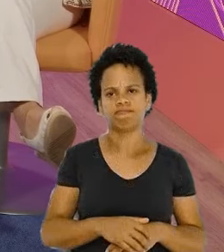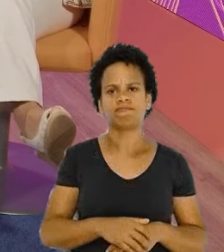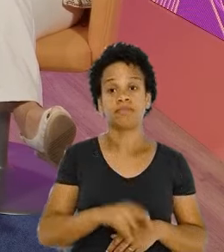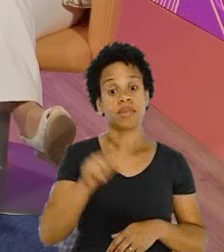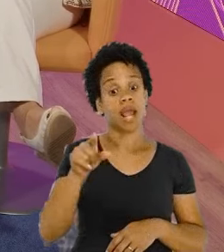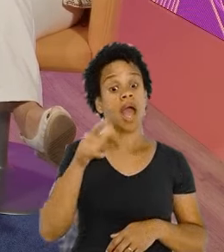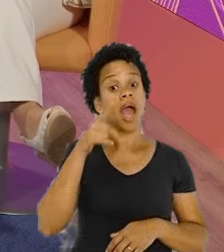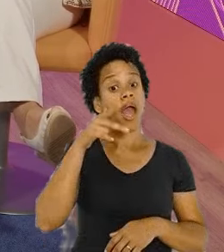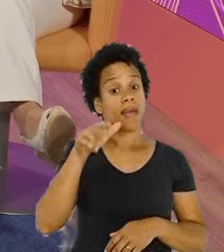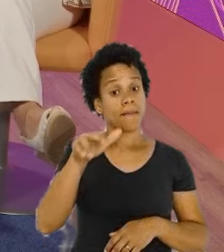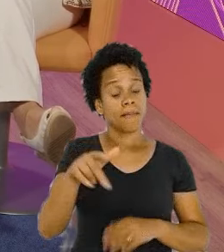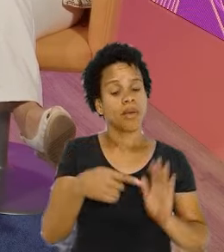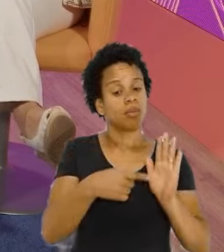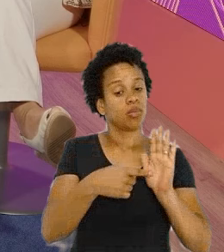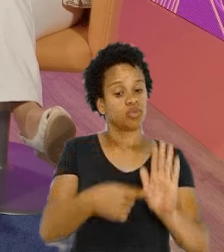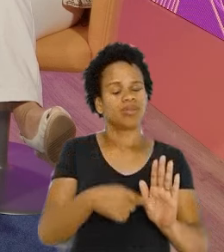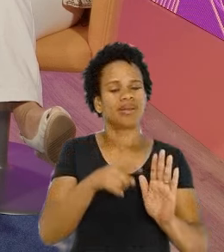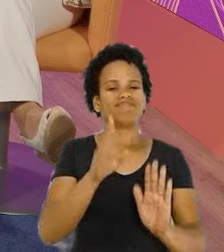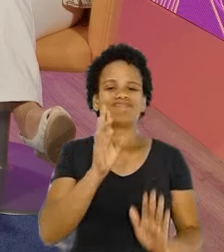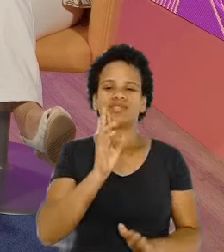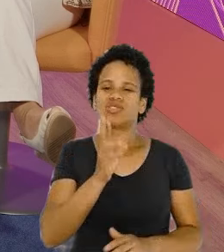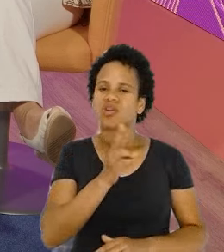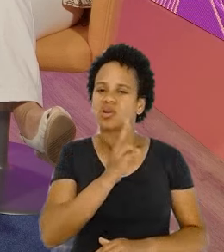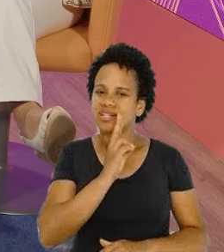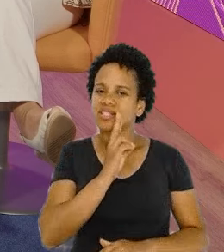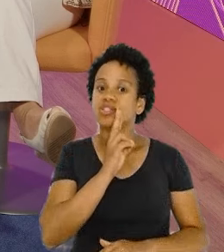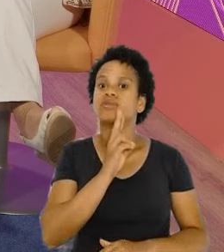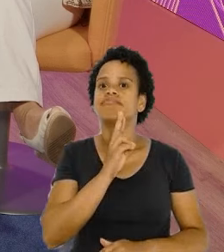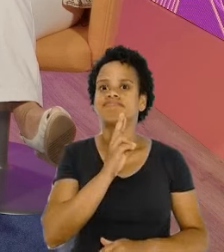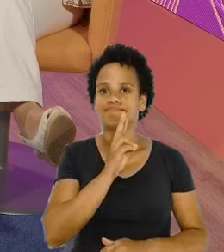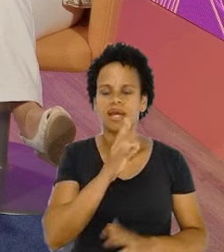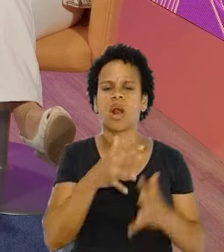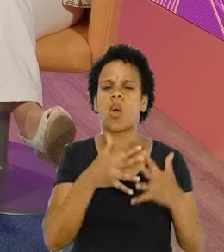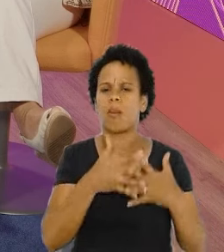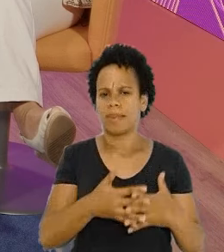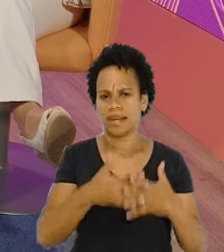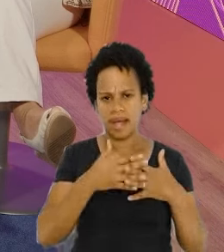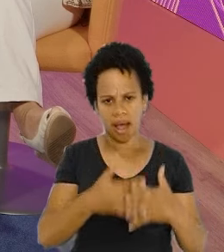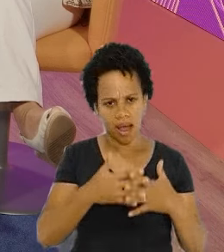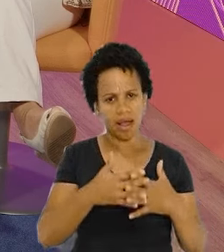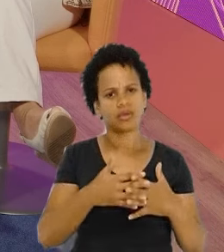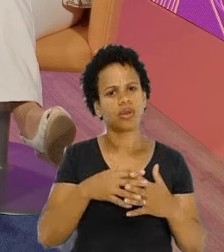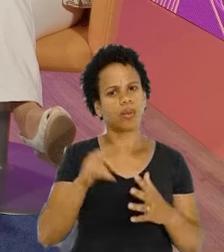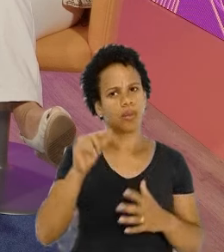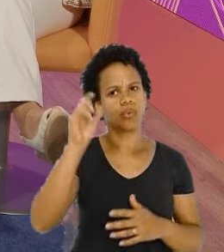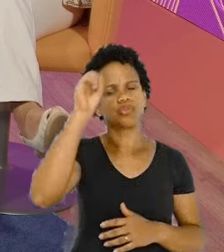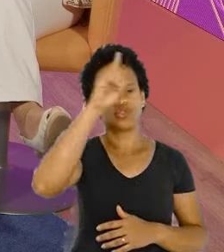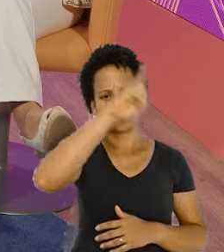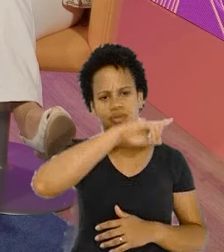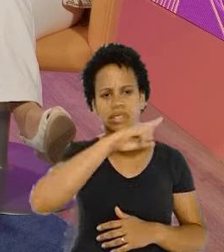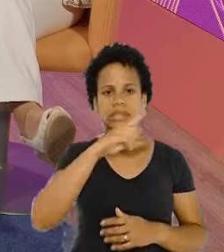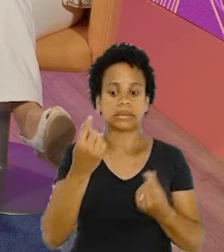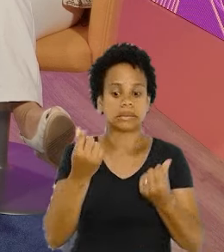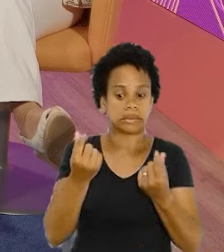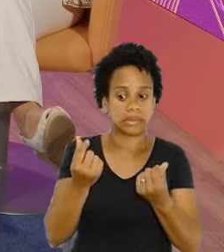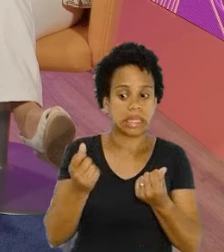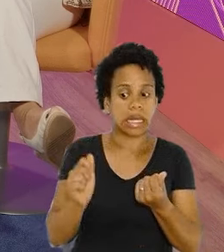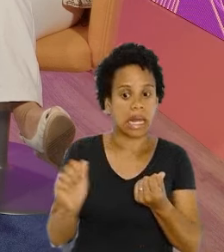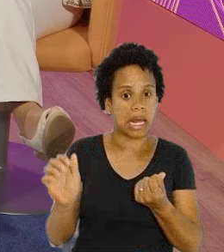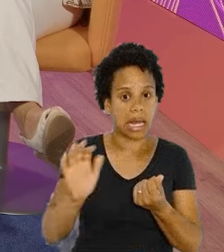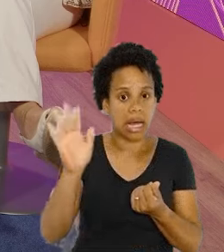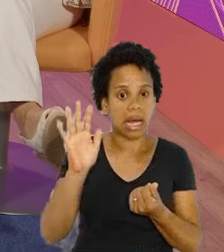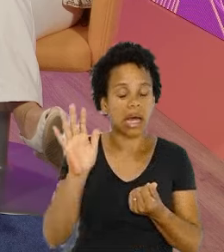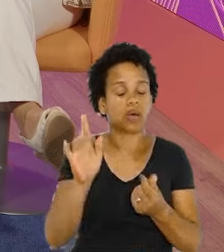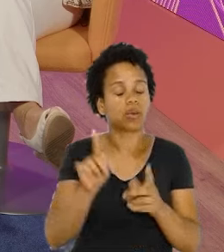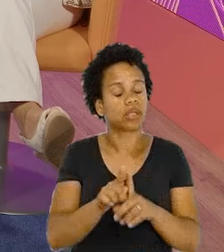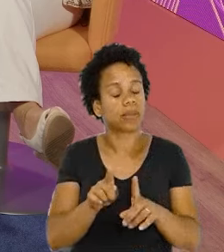dela né começou a mostrar para ela que um restaurante era uma coisa muito complicada né para financeiramente e para